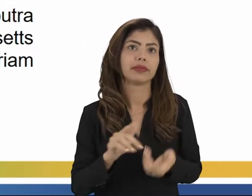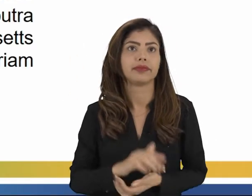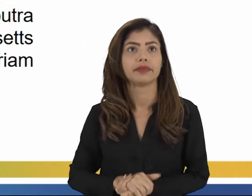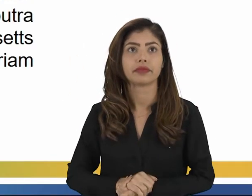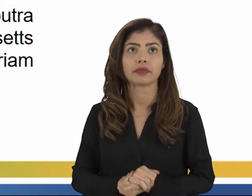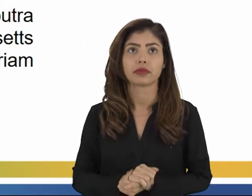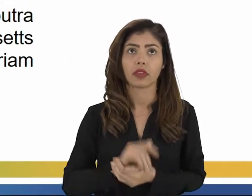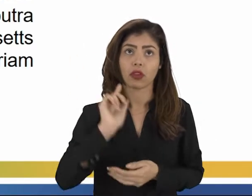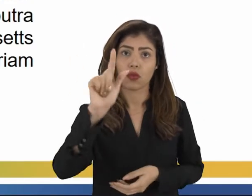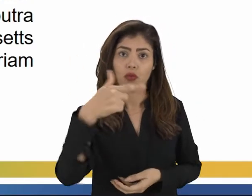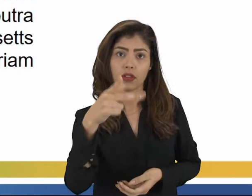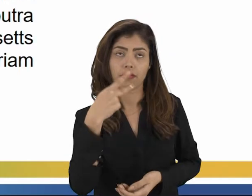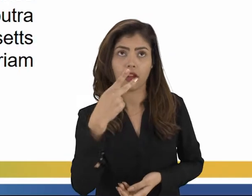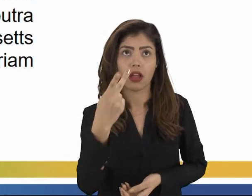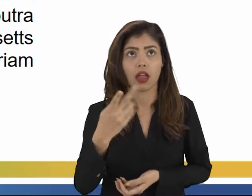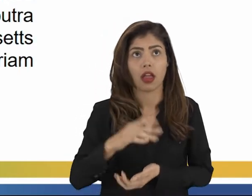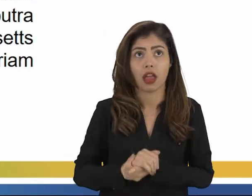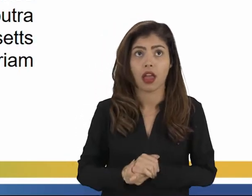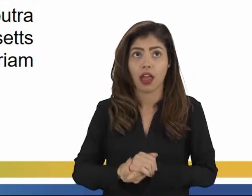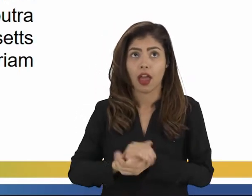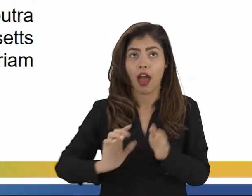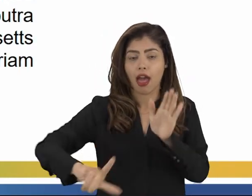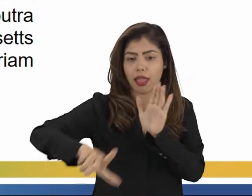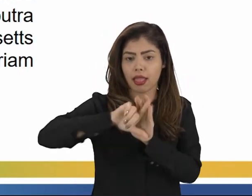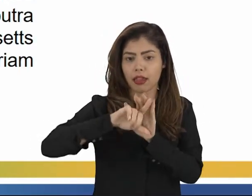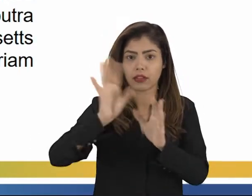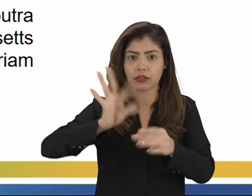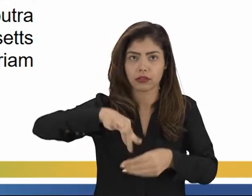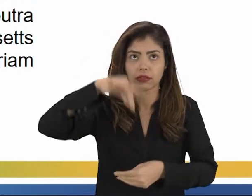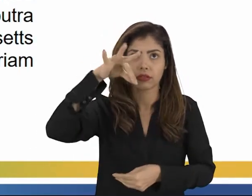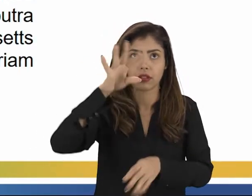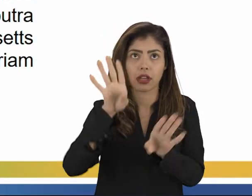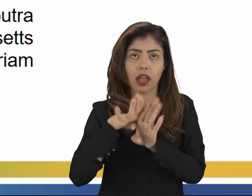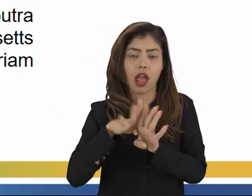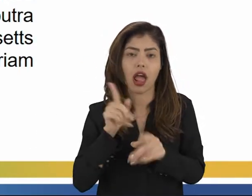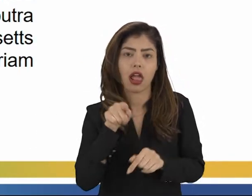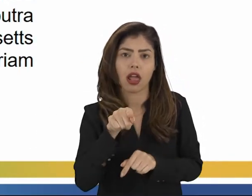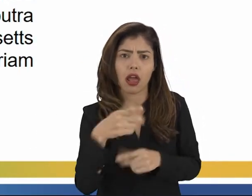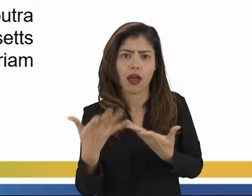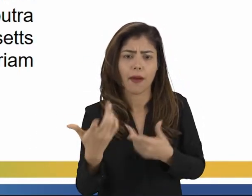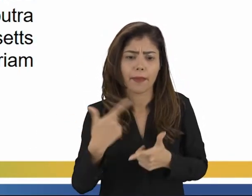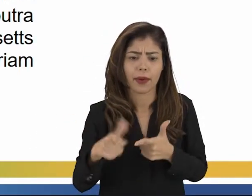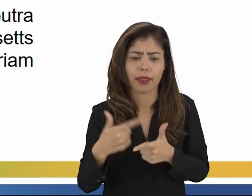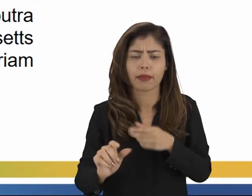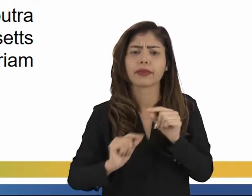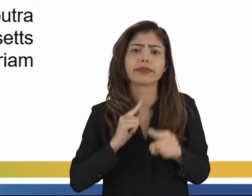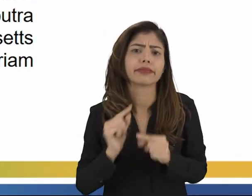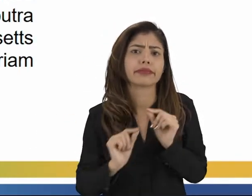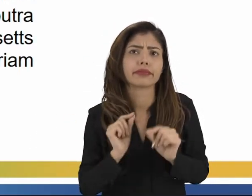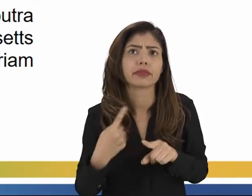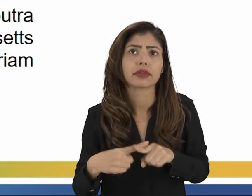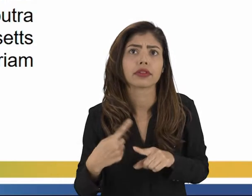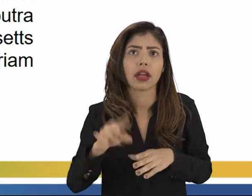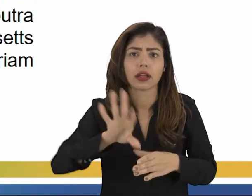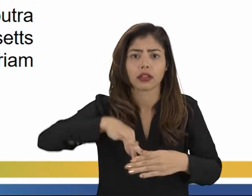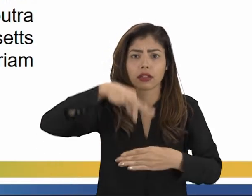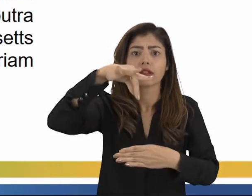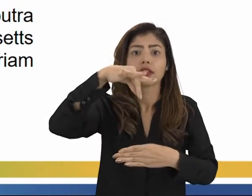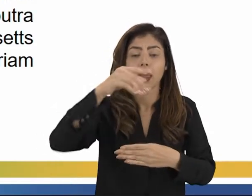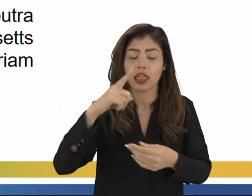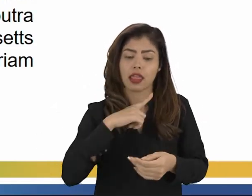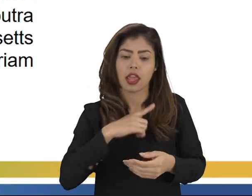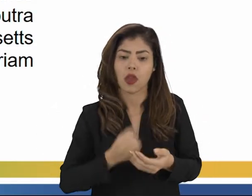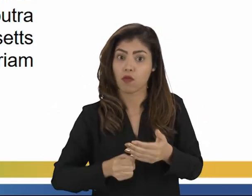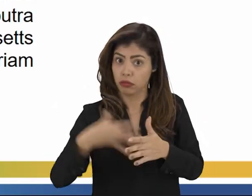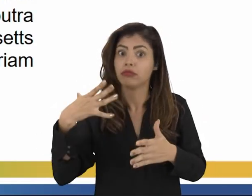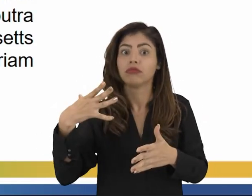outro material aí fala sobre a lei do chá. Essa sim, ela é mais causadora de problema, porque o chá, vocês sabem que tem um alto consumo